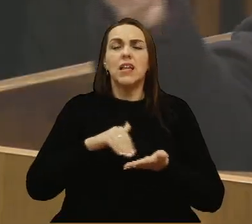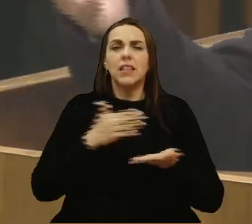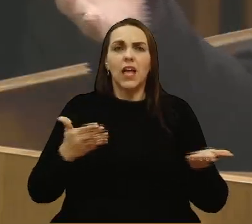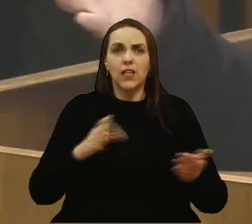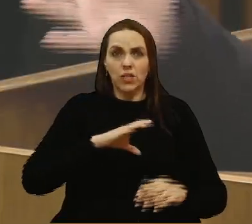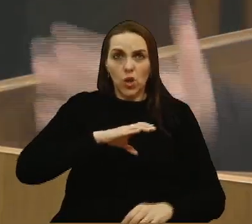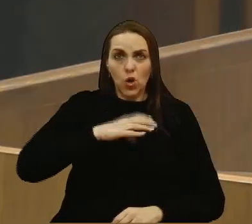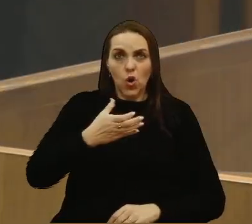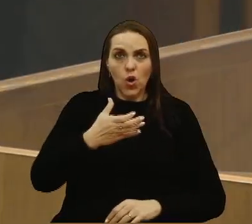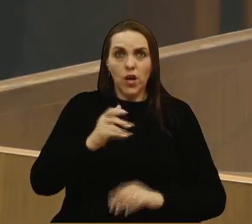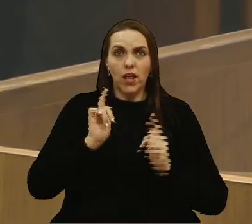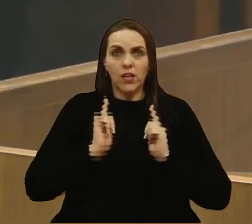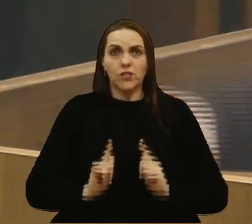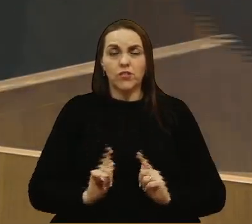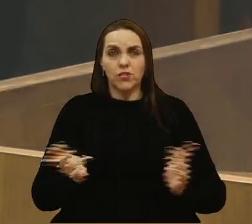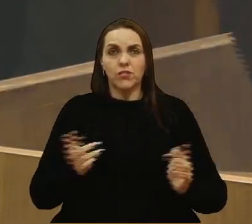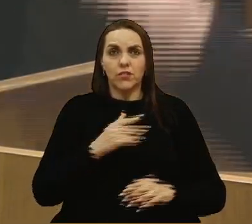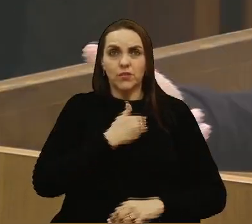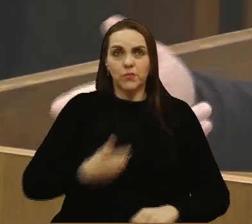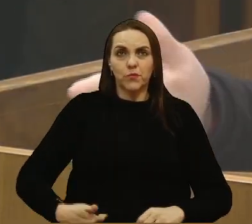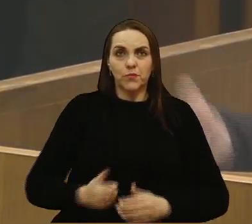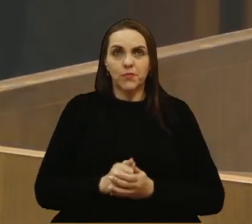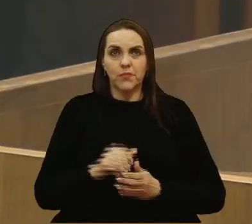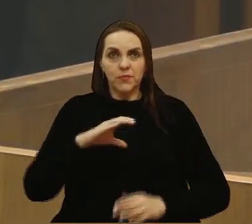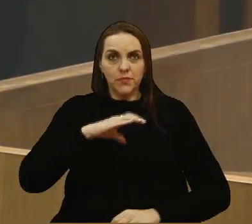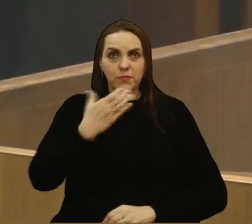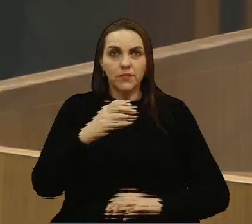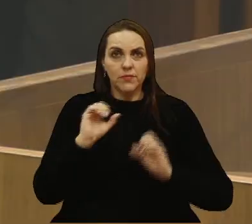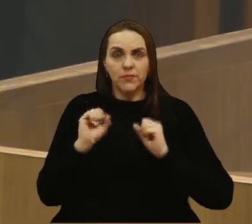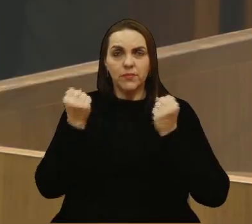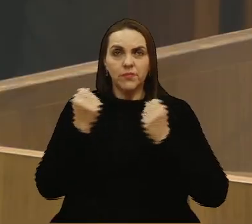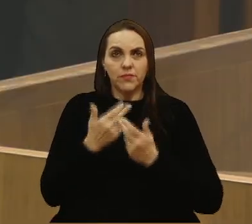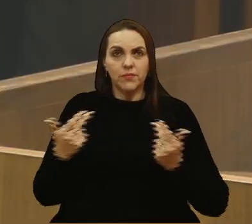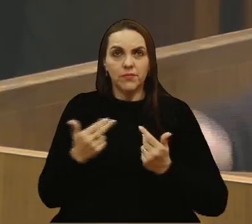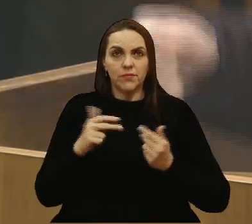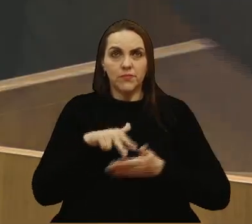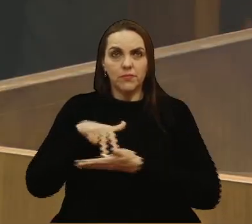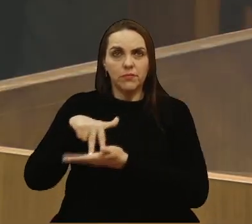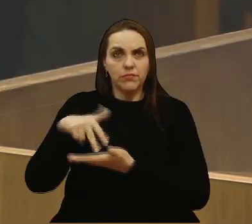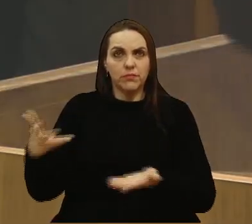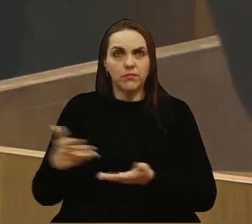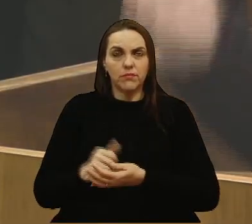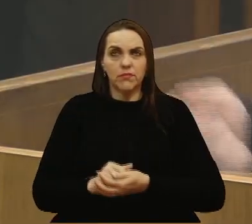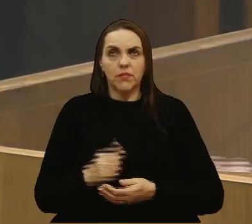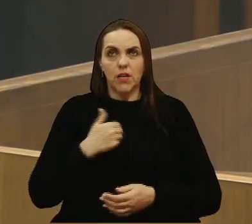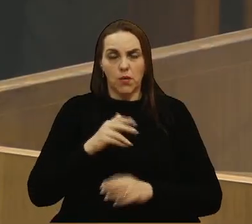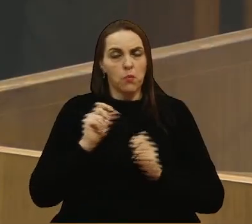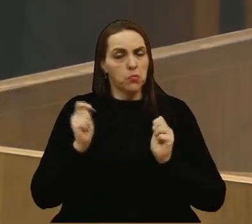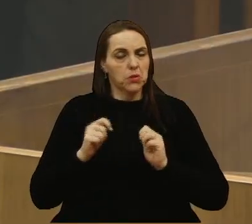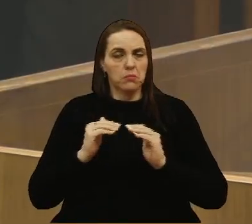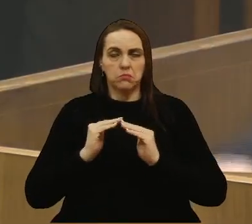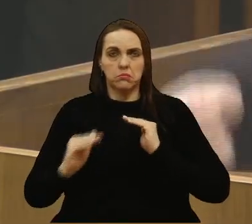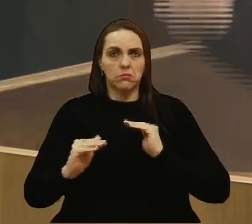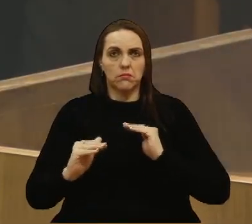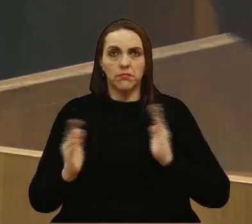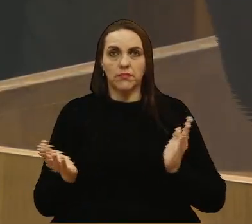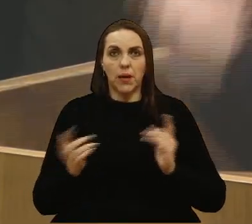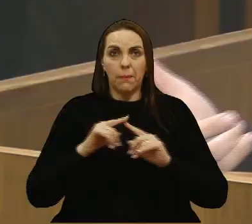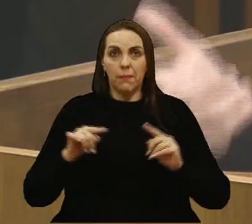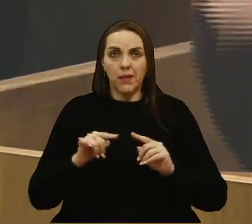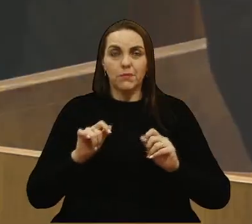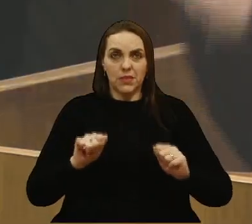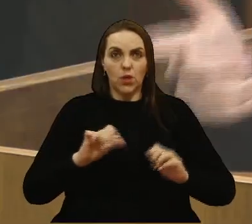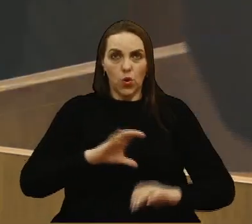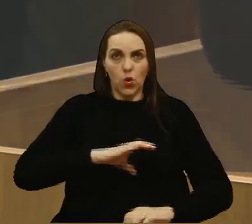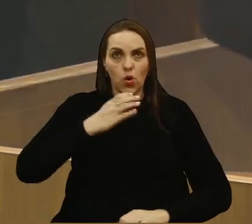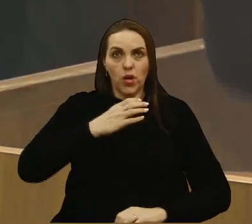para estar na gestão pública, gente. Tem que ter coragem para defender as nossas posições. Nós podemos discordar aqui, mas a gente tem